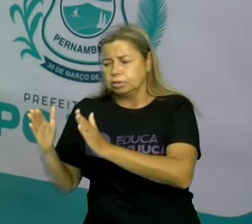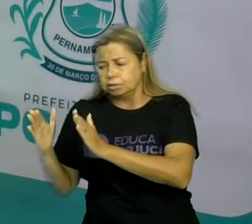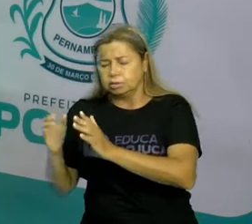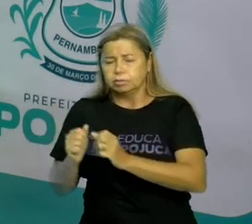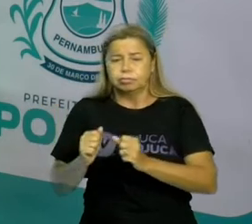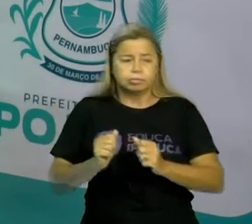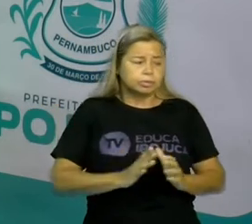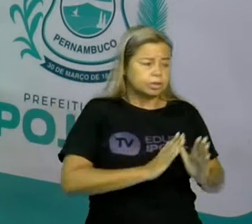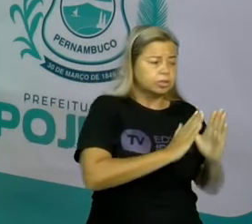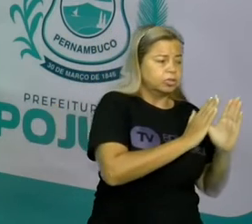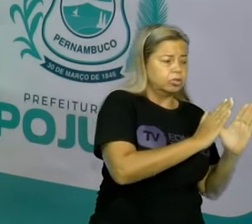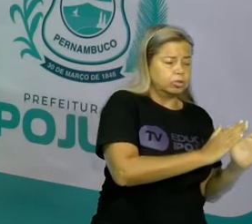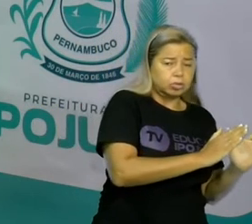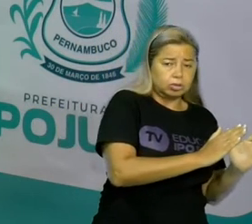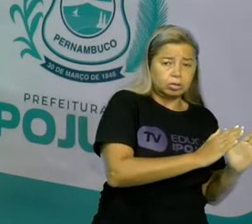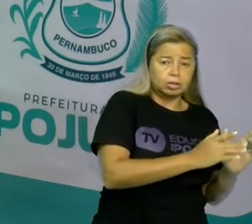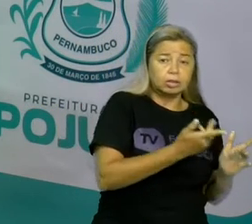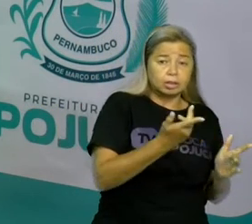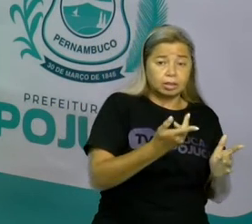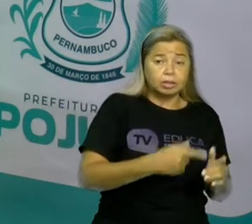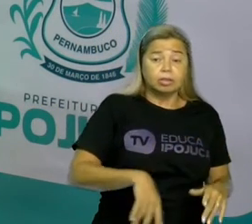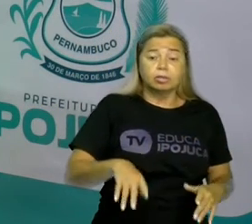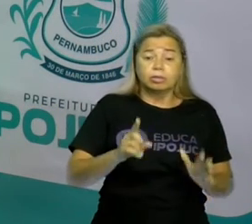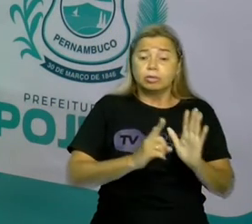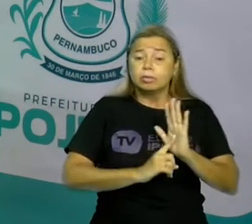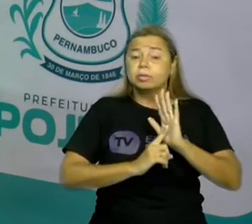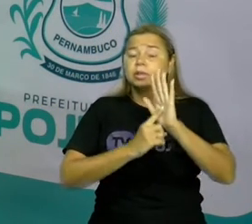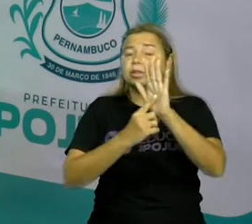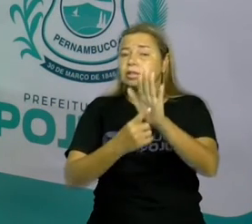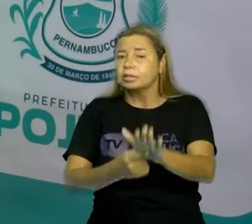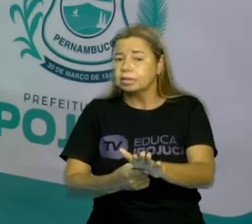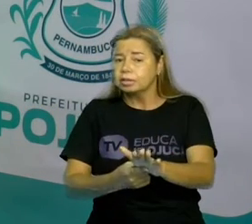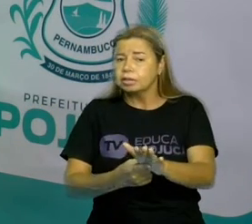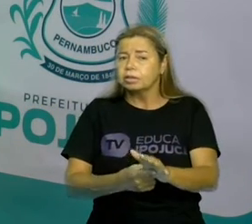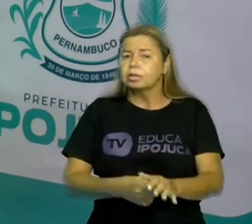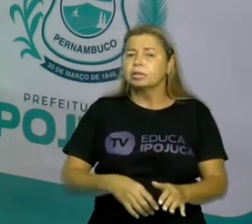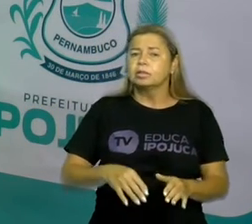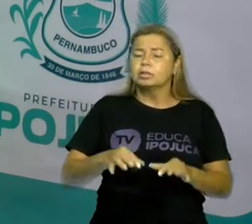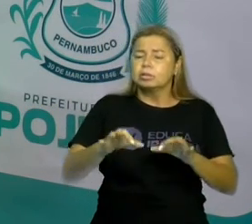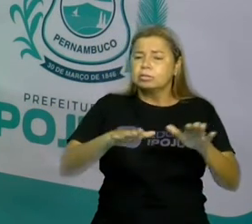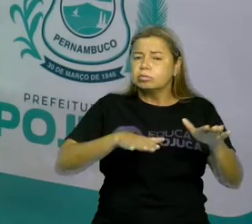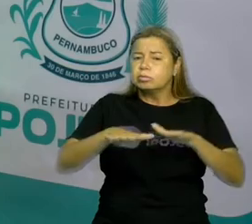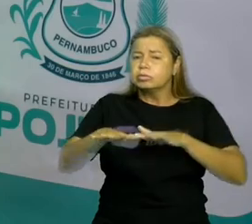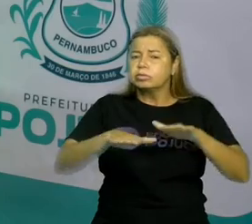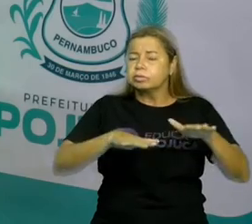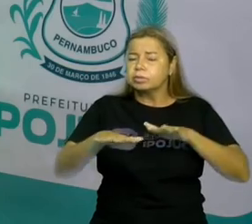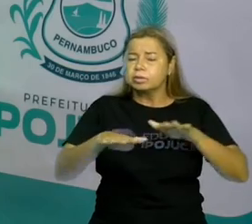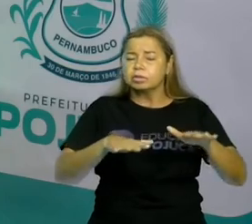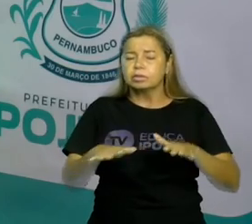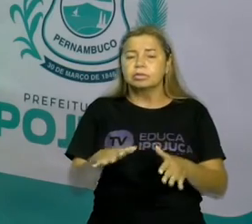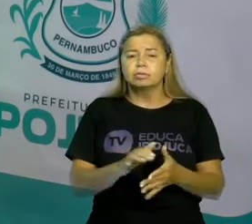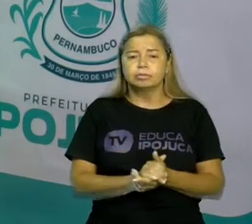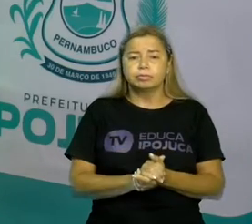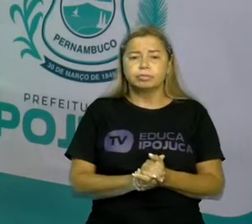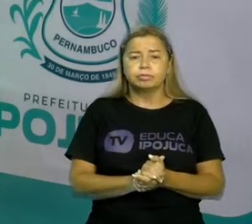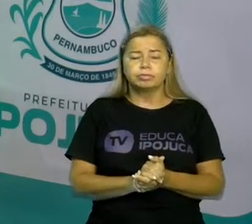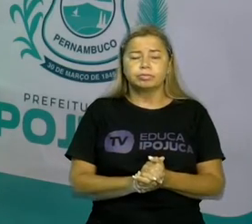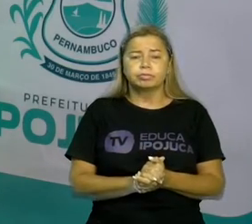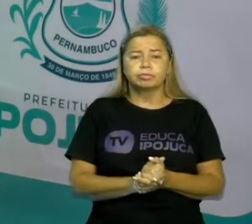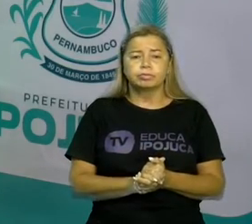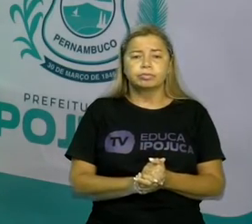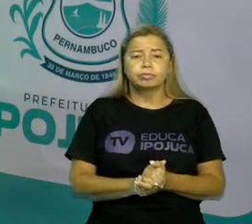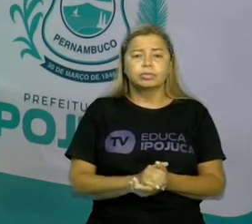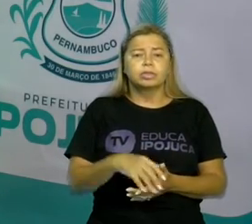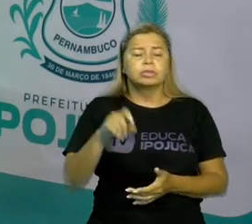estou dando porrada em nada para que essa morre mentação acontecer então vamos ver o que é